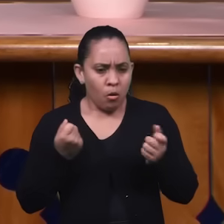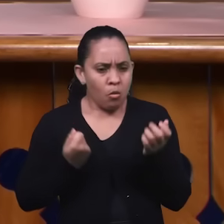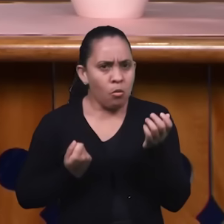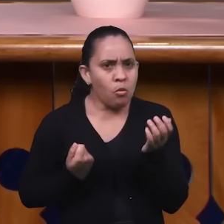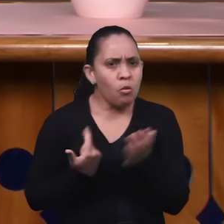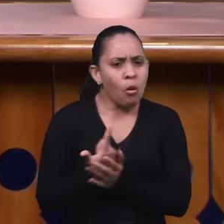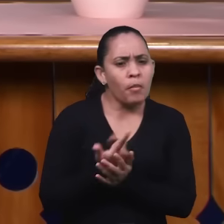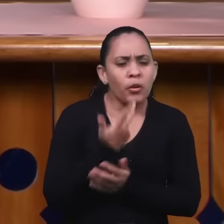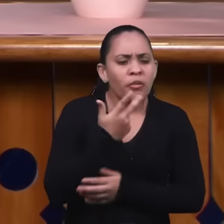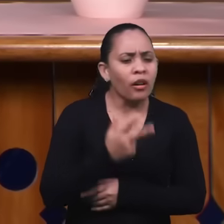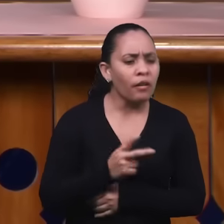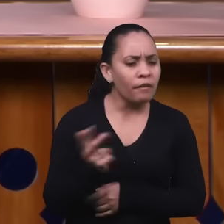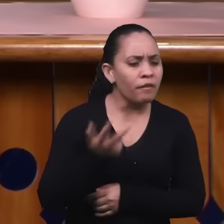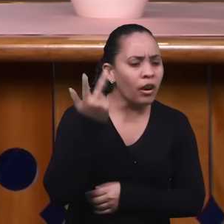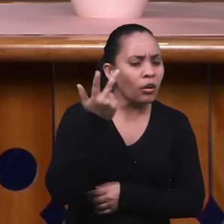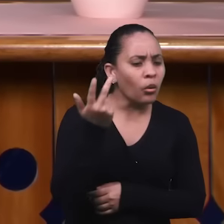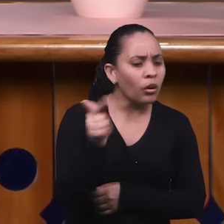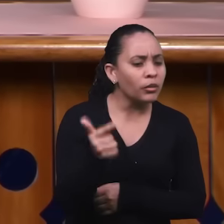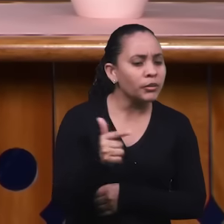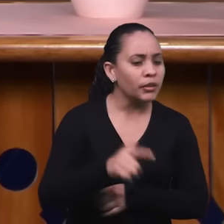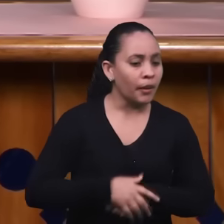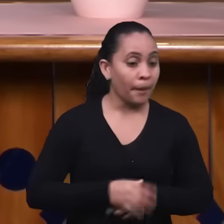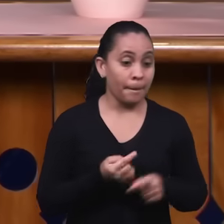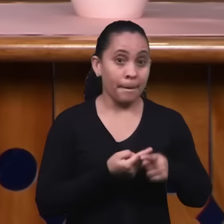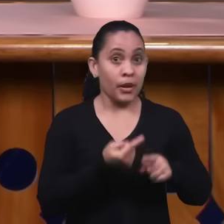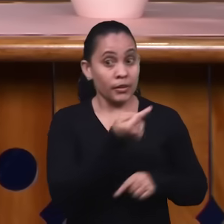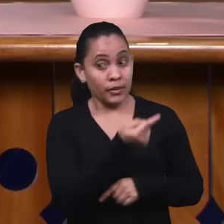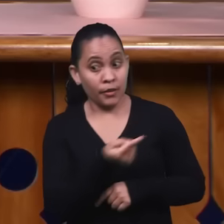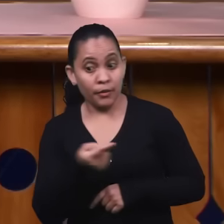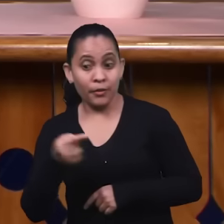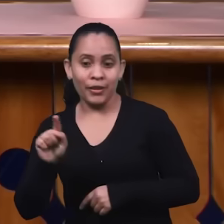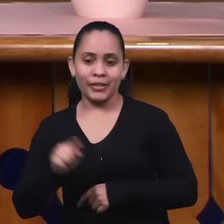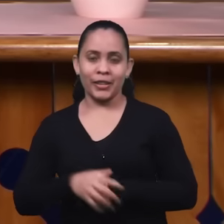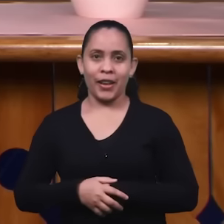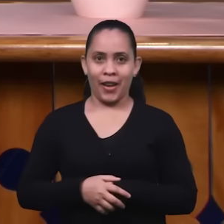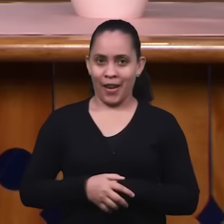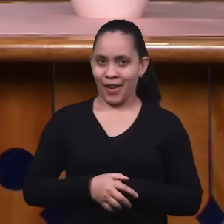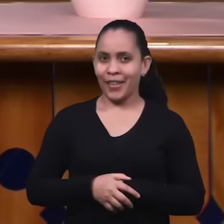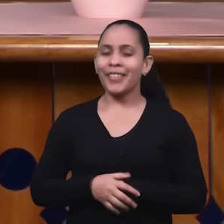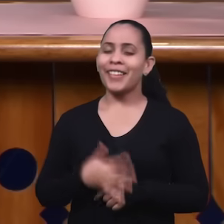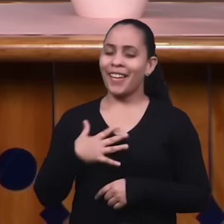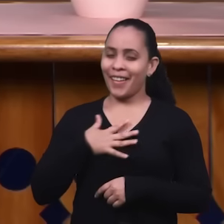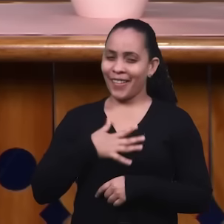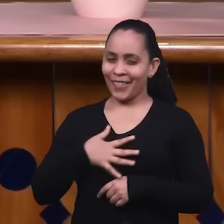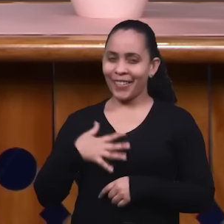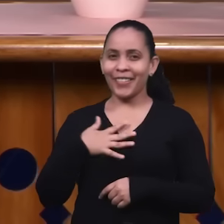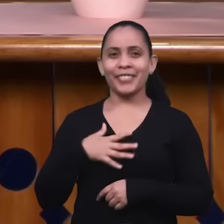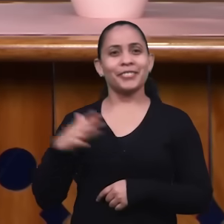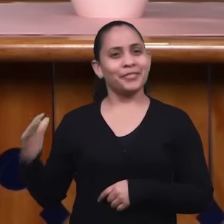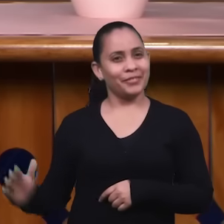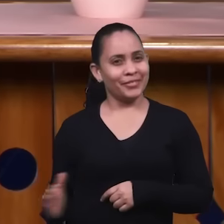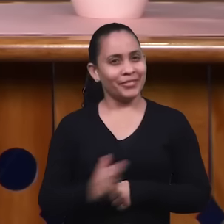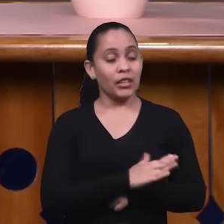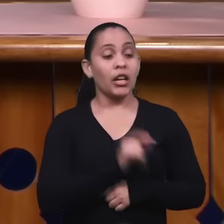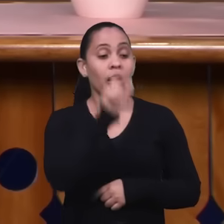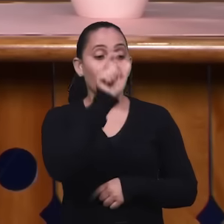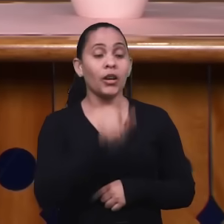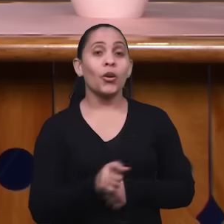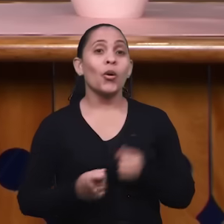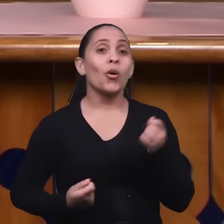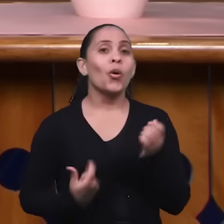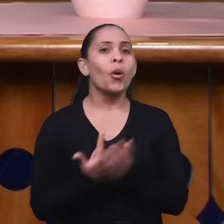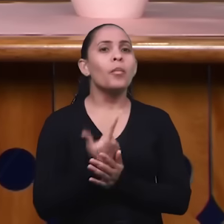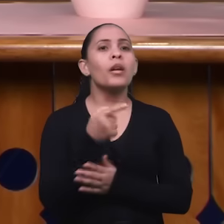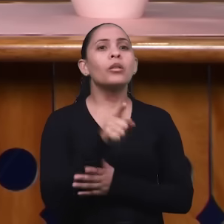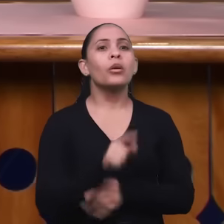diz o comprador, mas indo-se, então se gabará. Provérbios 20, 14. Esse comprador aqui, ele tipifica